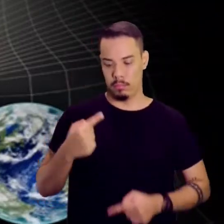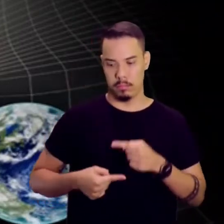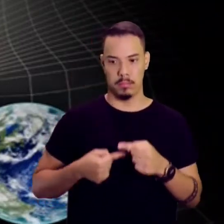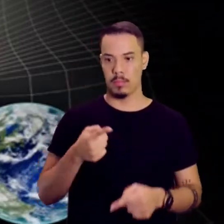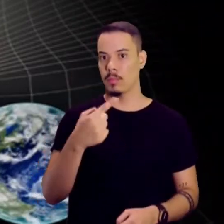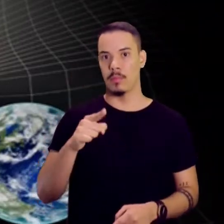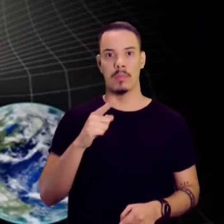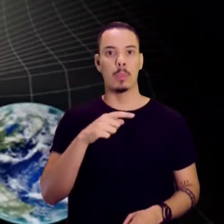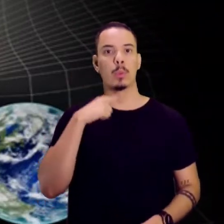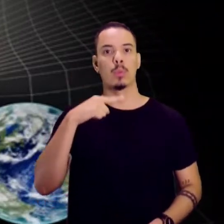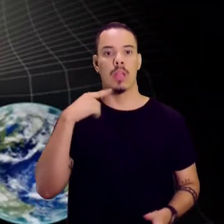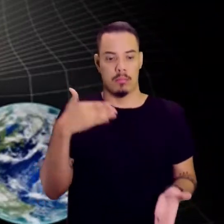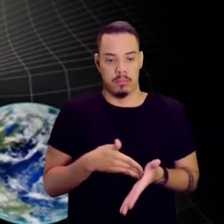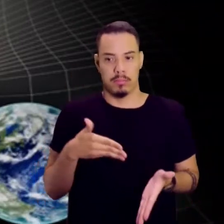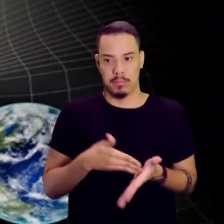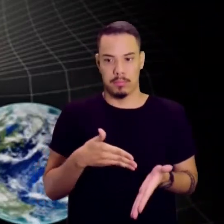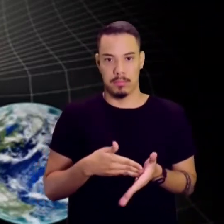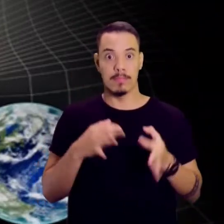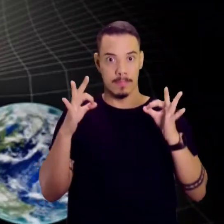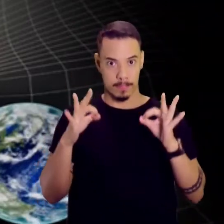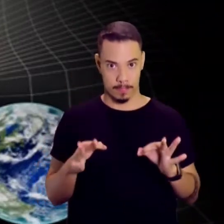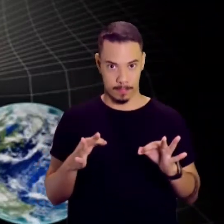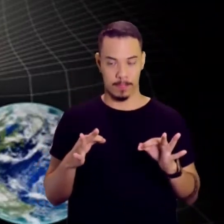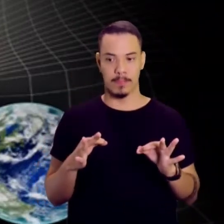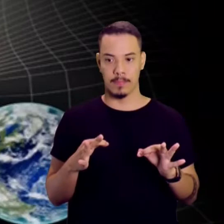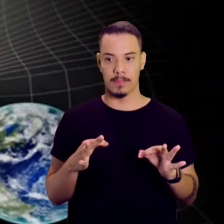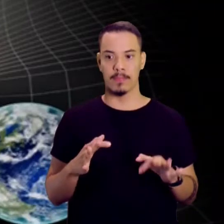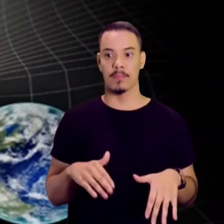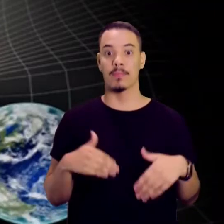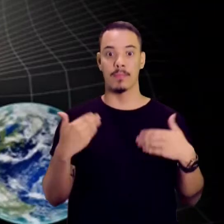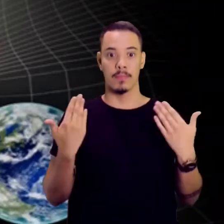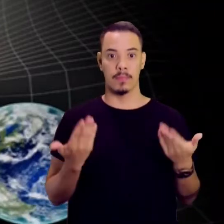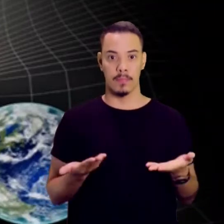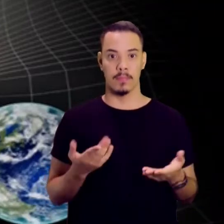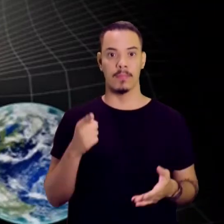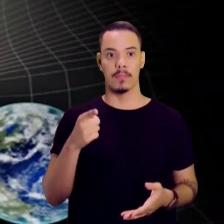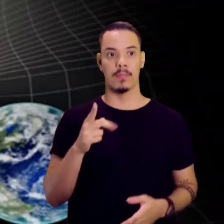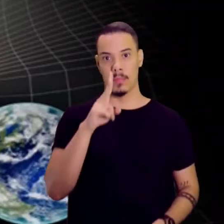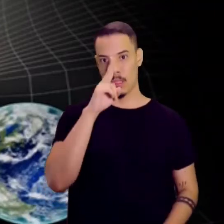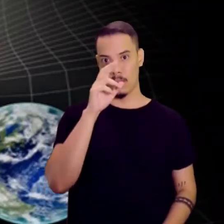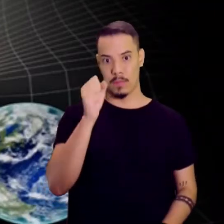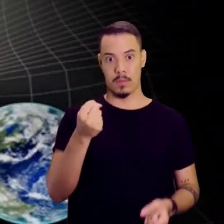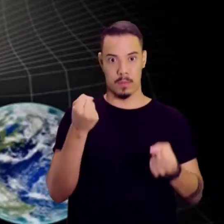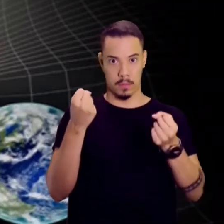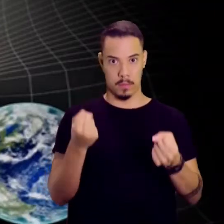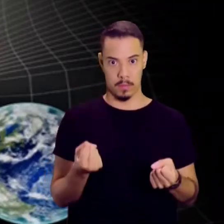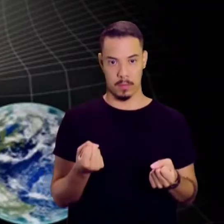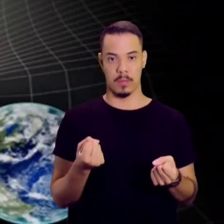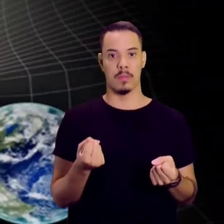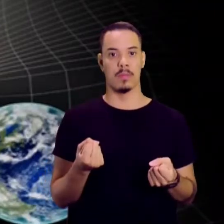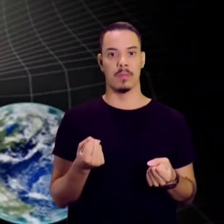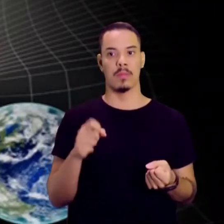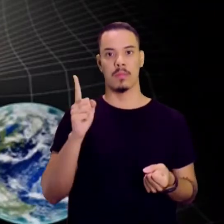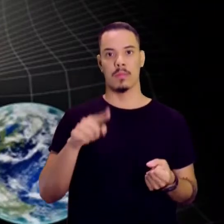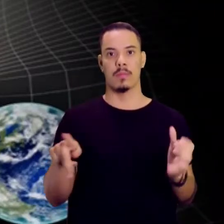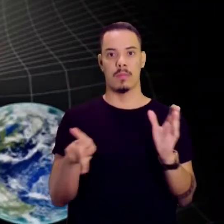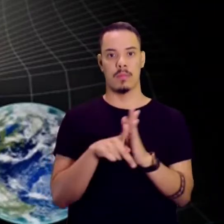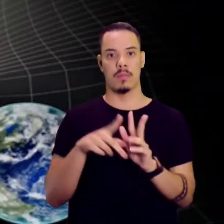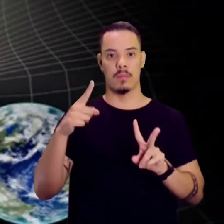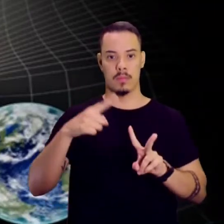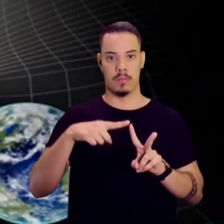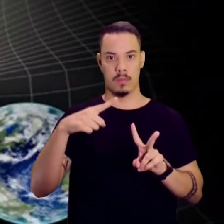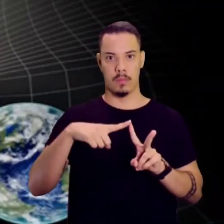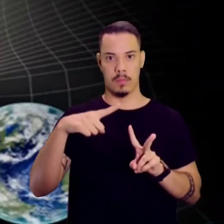vai ultrapassar o solo, correto? Então, a força-peso é uma força vetorial, uma